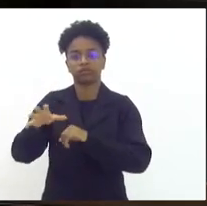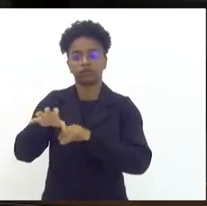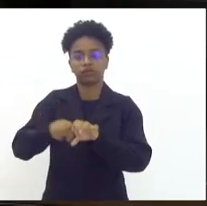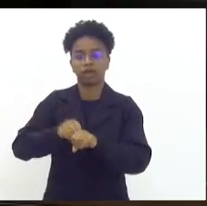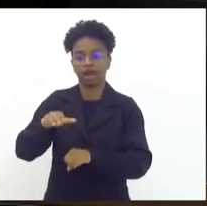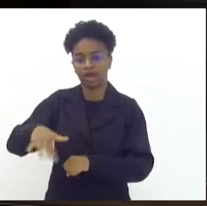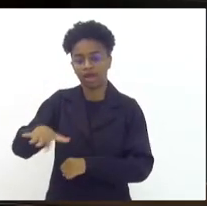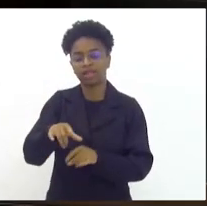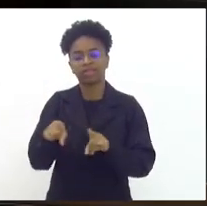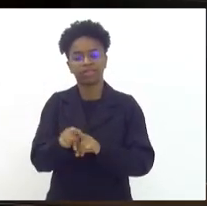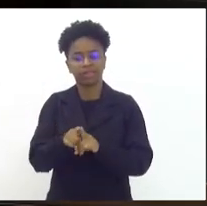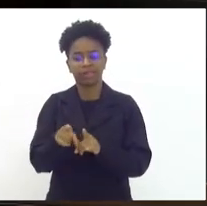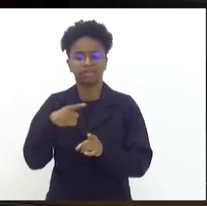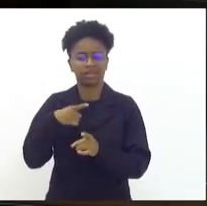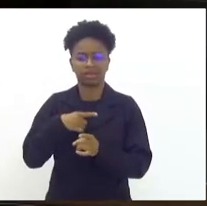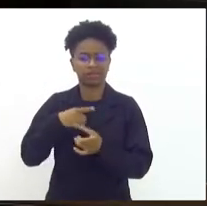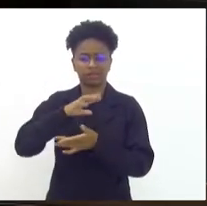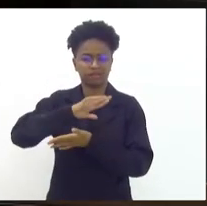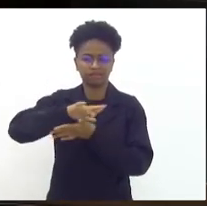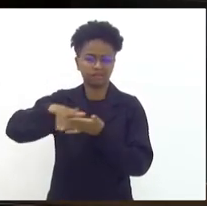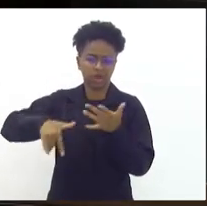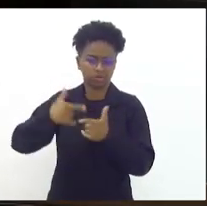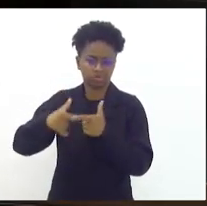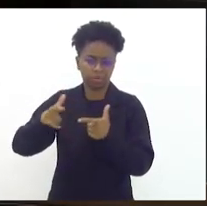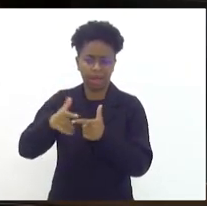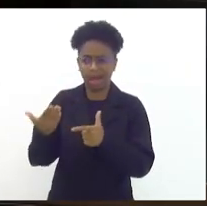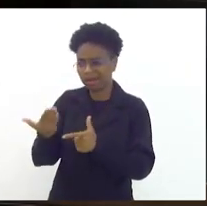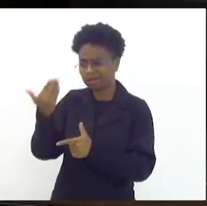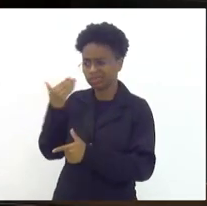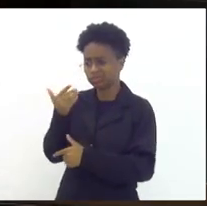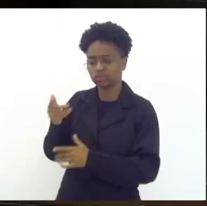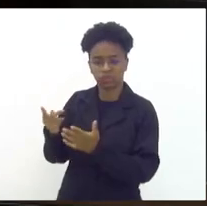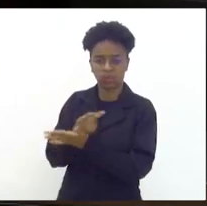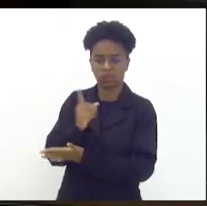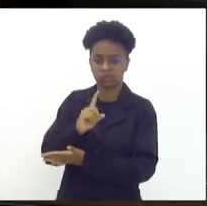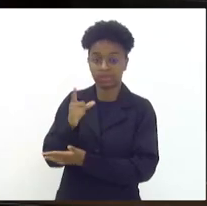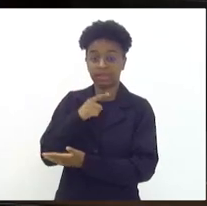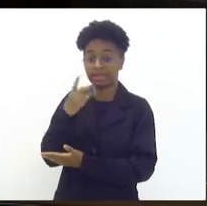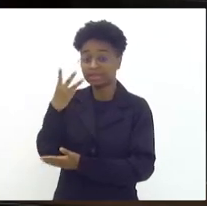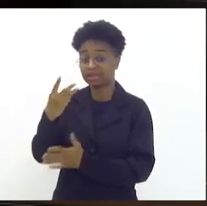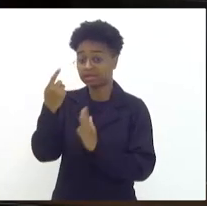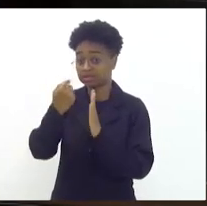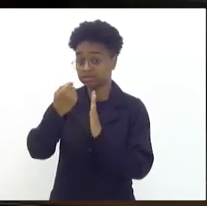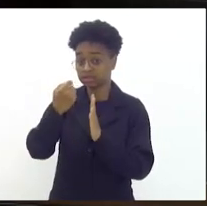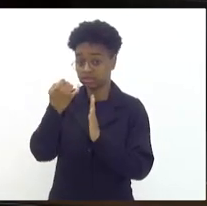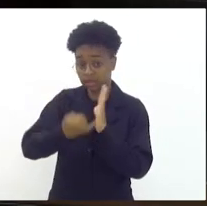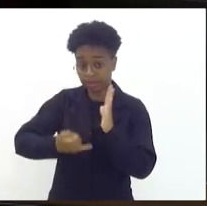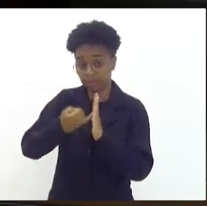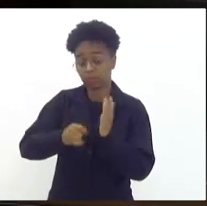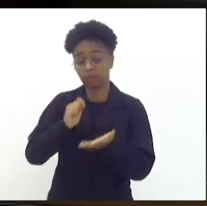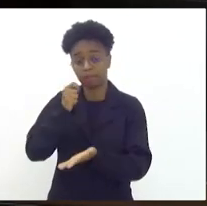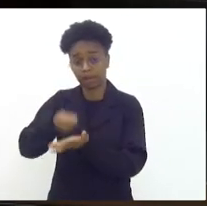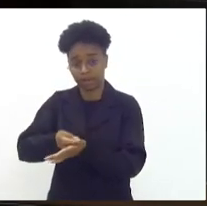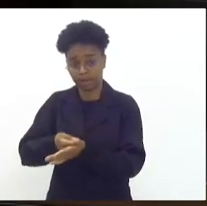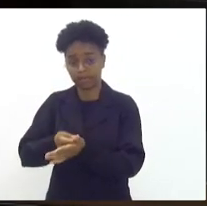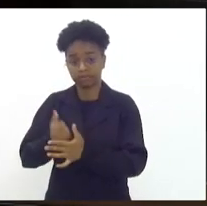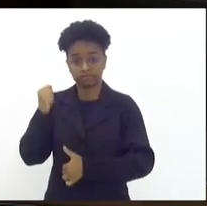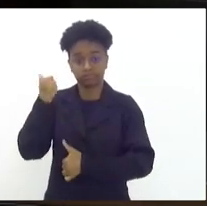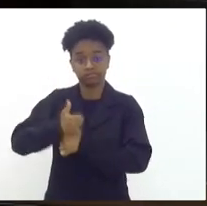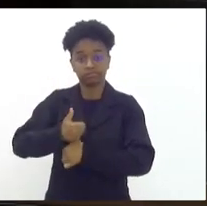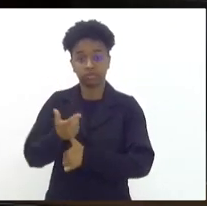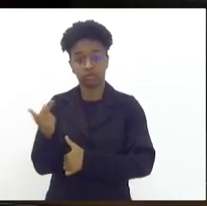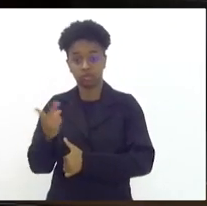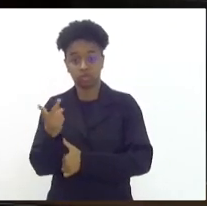série de contencioso que não está previsto Então você vai ter três impostos no lugar dos dois atuais até